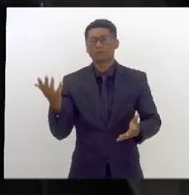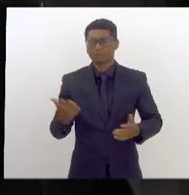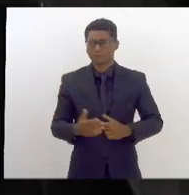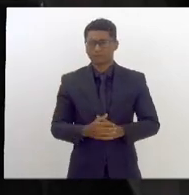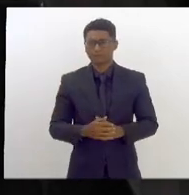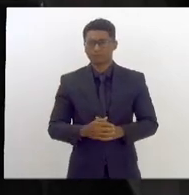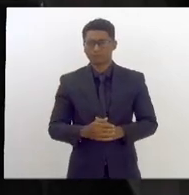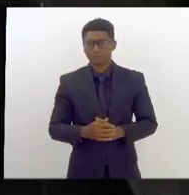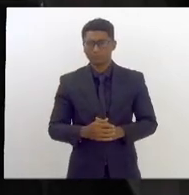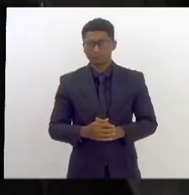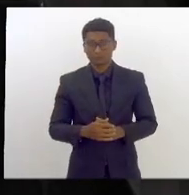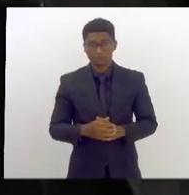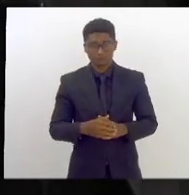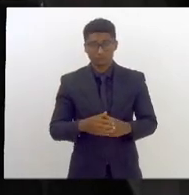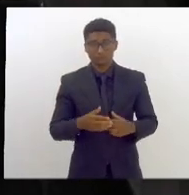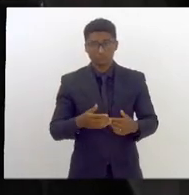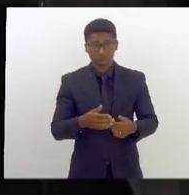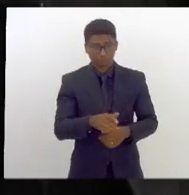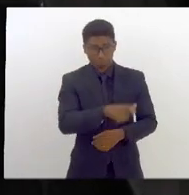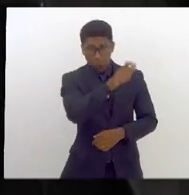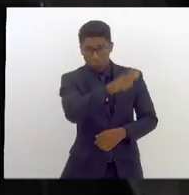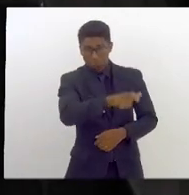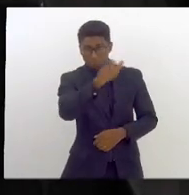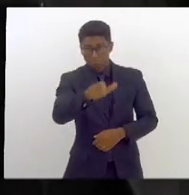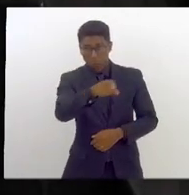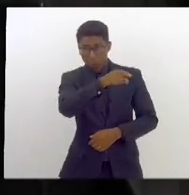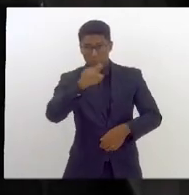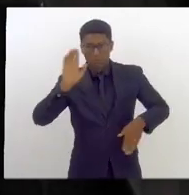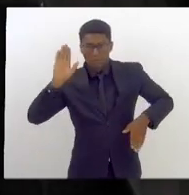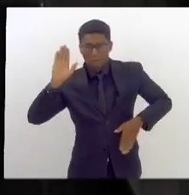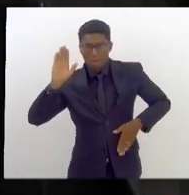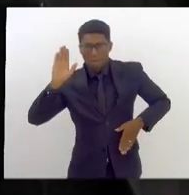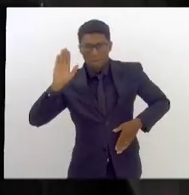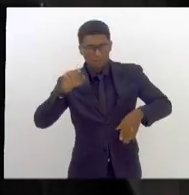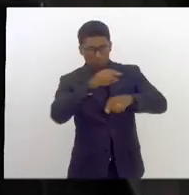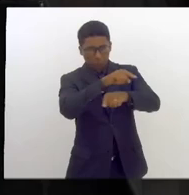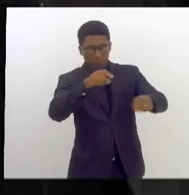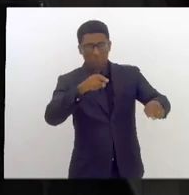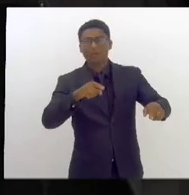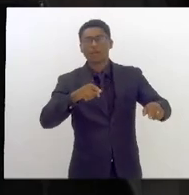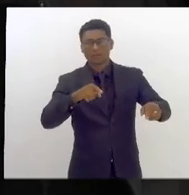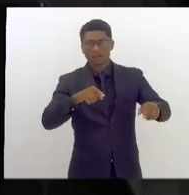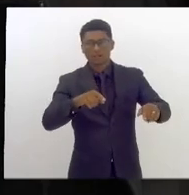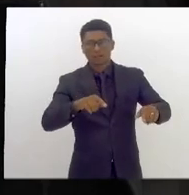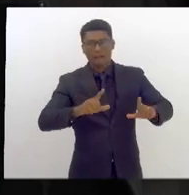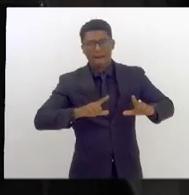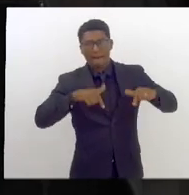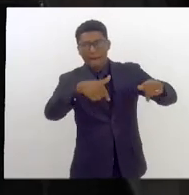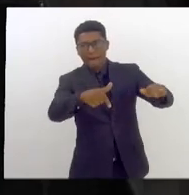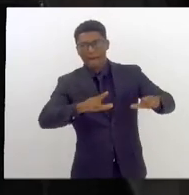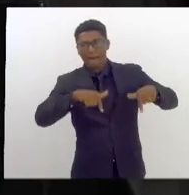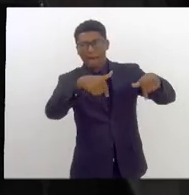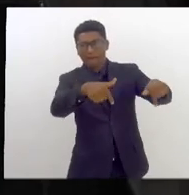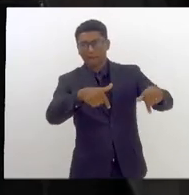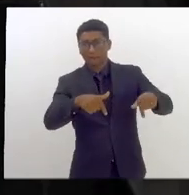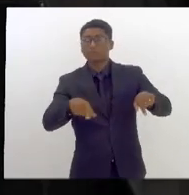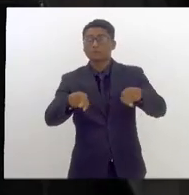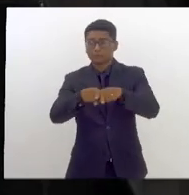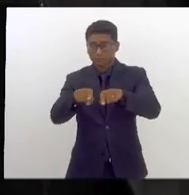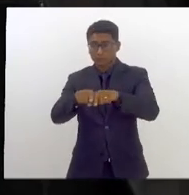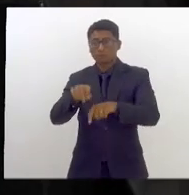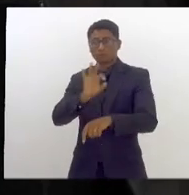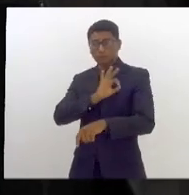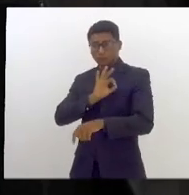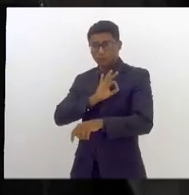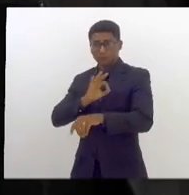que os criminosos tão em ação e muitas vezes a polícia também age